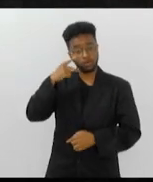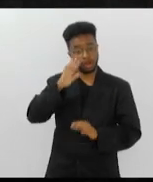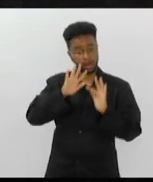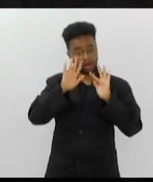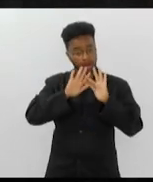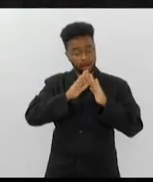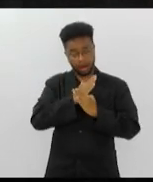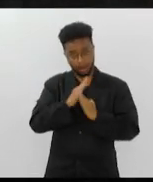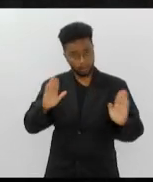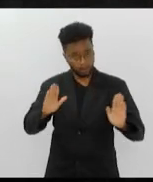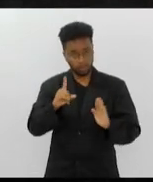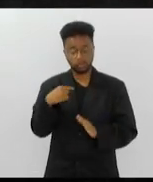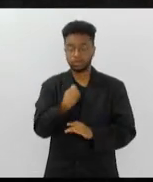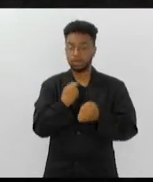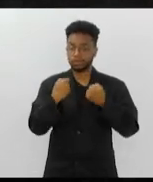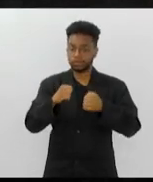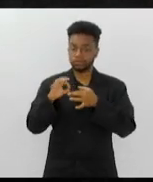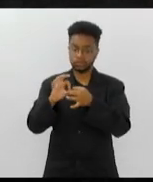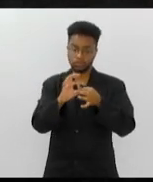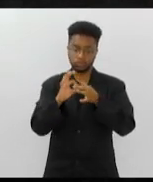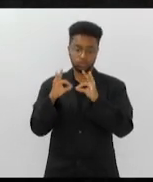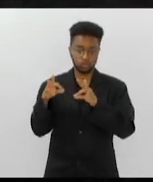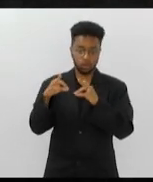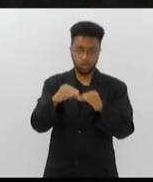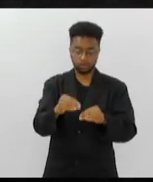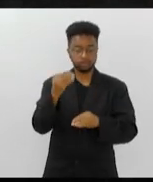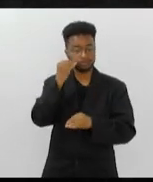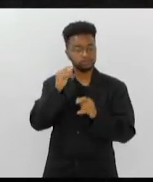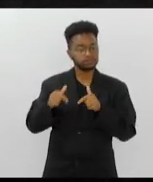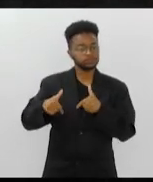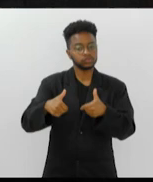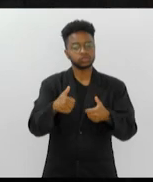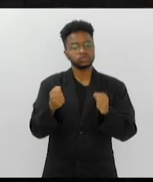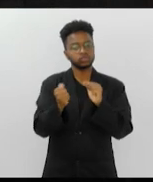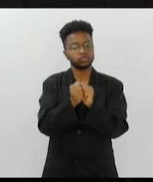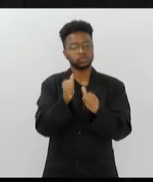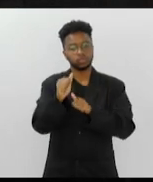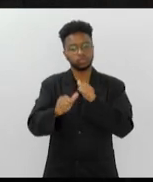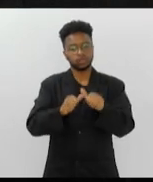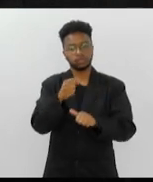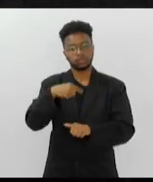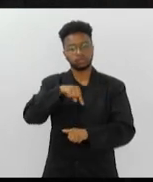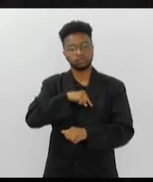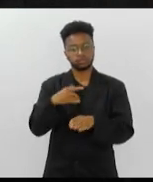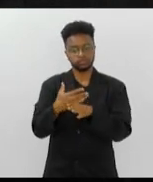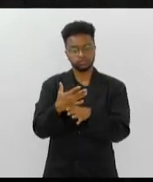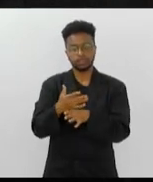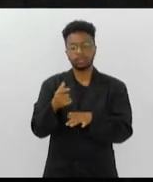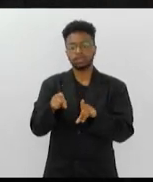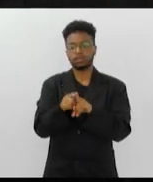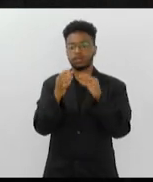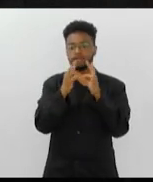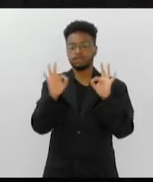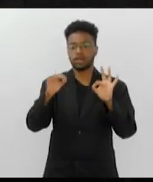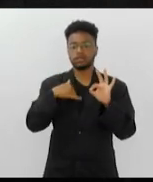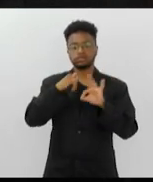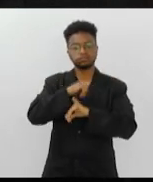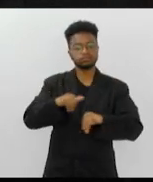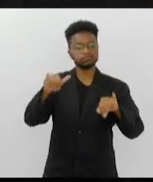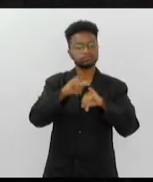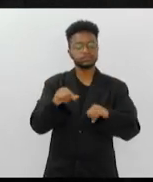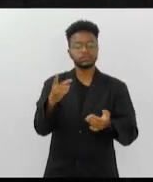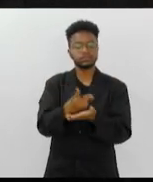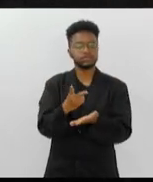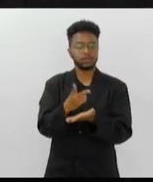que realmente nos unir, todos os mangaratibenses, para juntos transformar Mangaratiba. E uma frase que eu sempre falei durante a